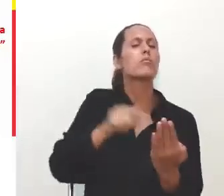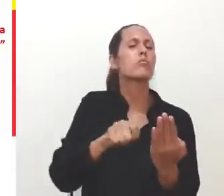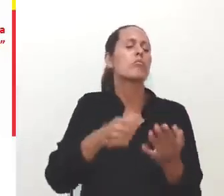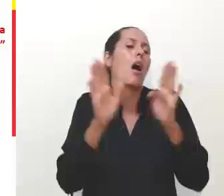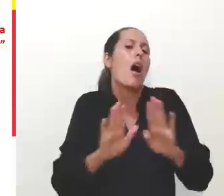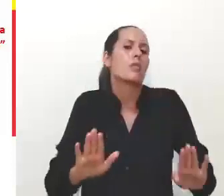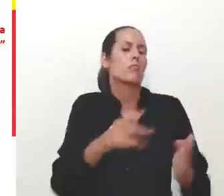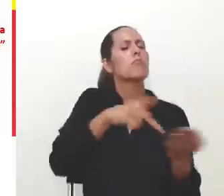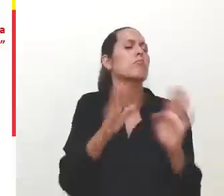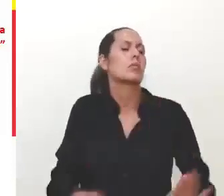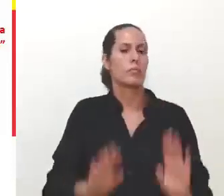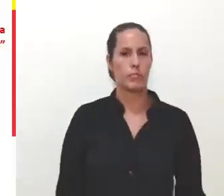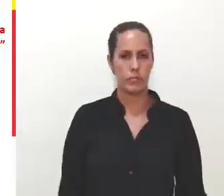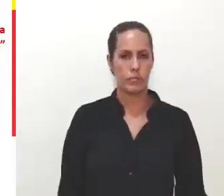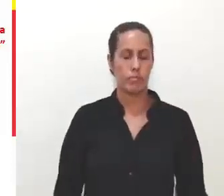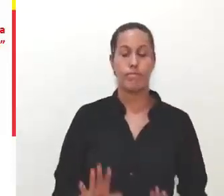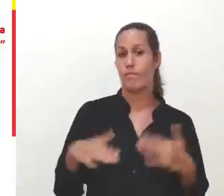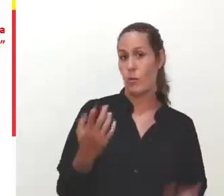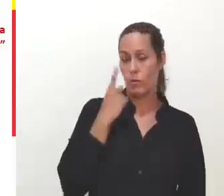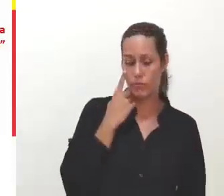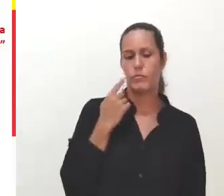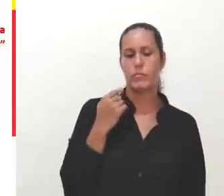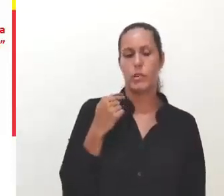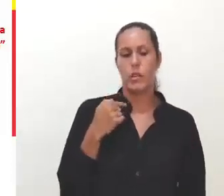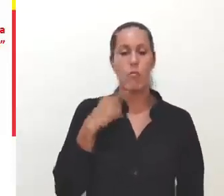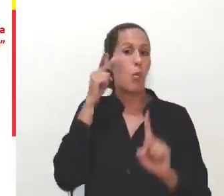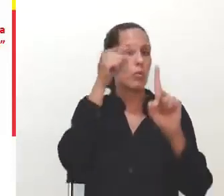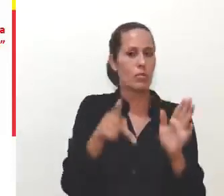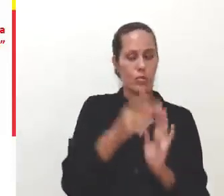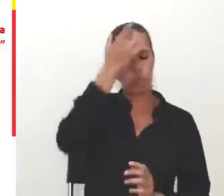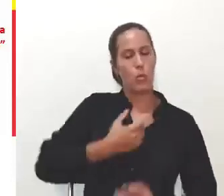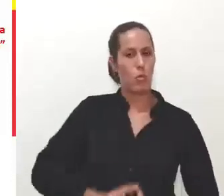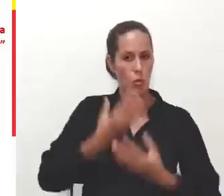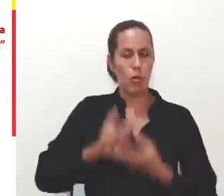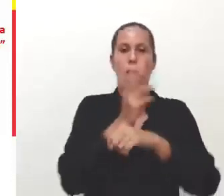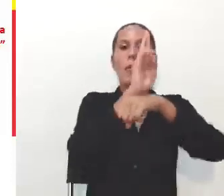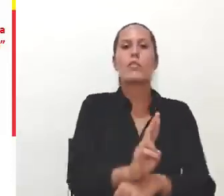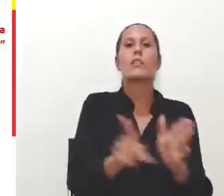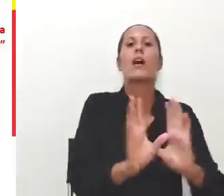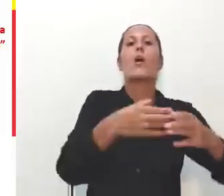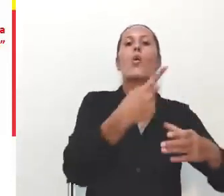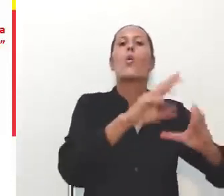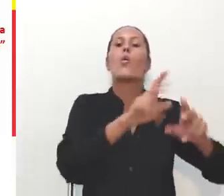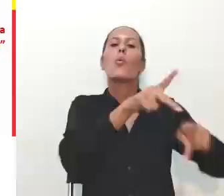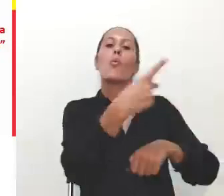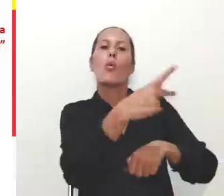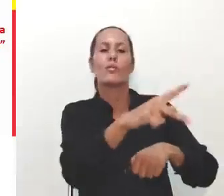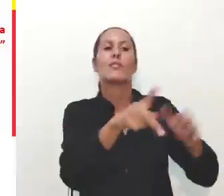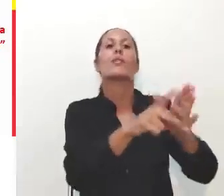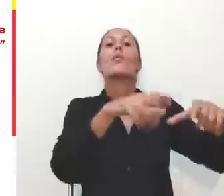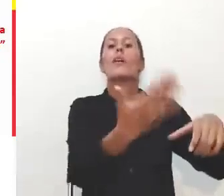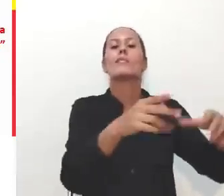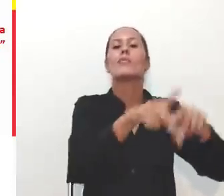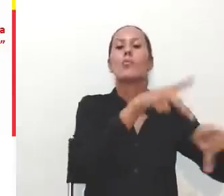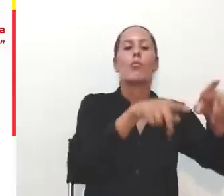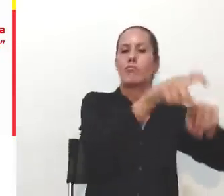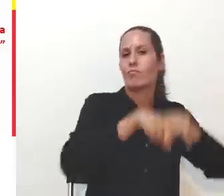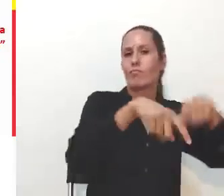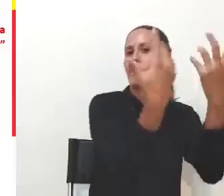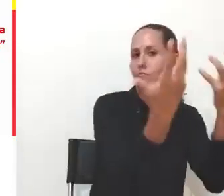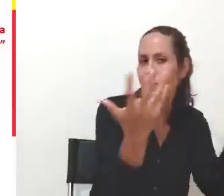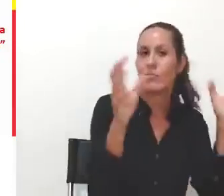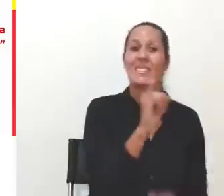que você acha que o poeta escolheu escrever dessa forma seu poema? Ora, a intenção do poeta era de representar